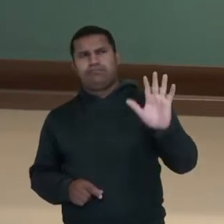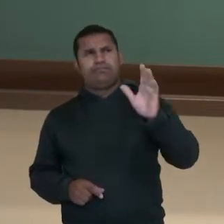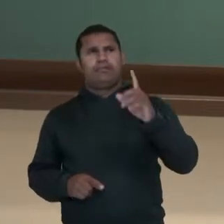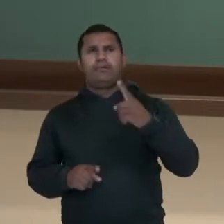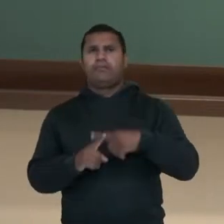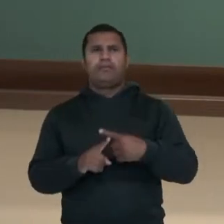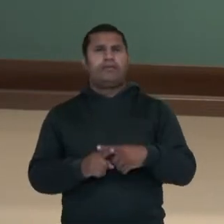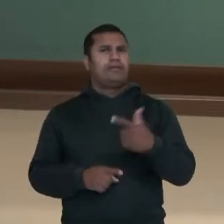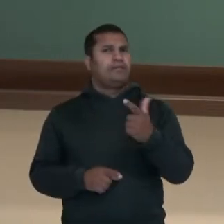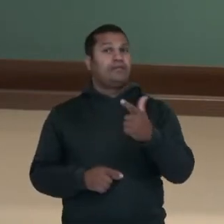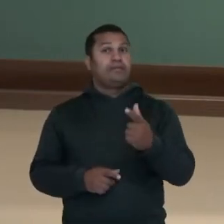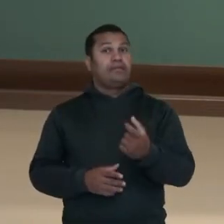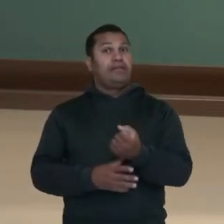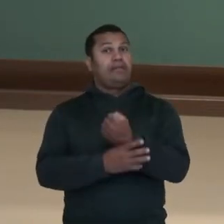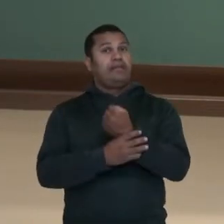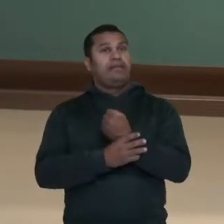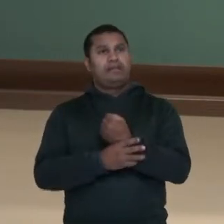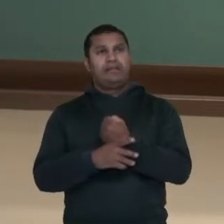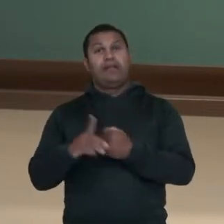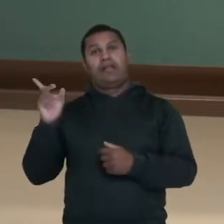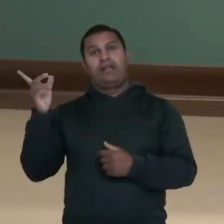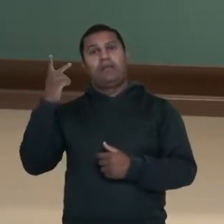mais comum, tá?